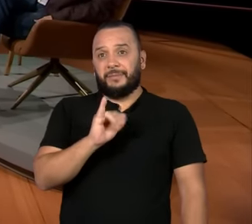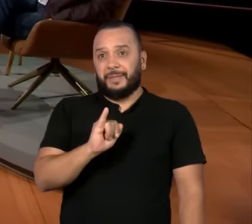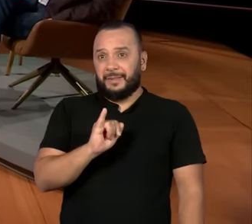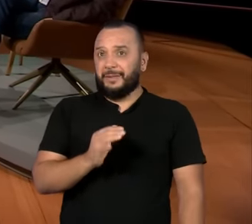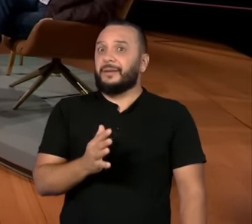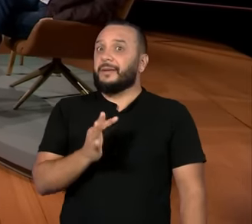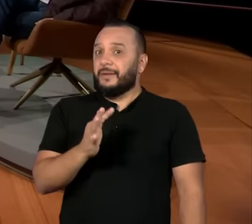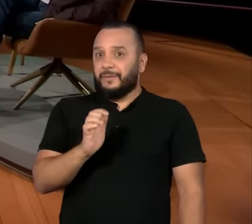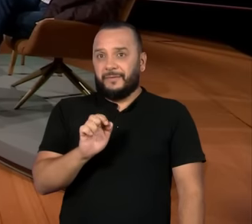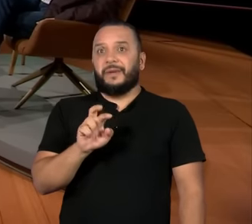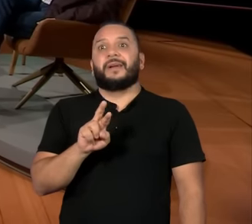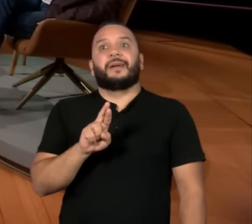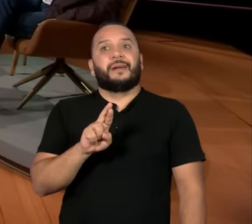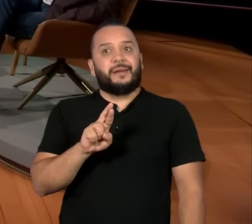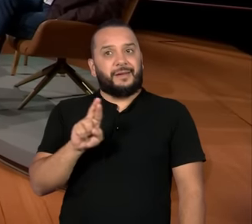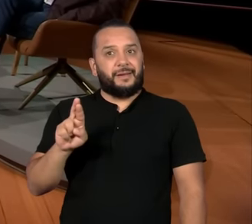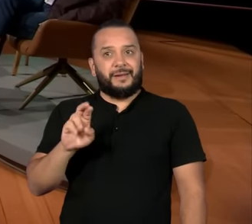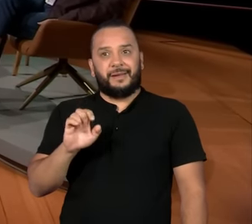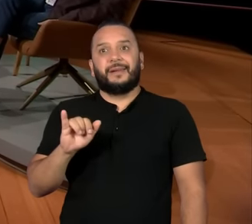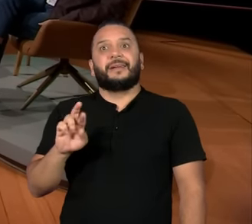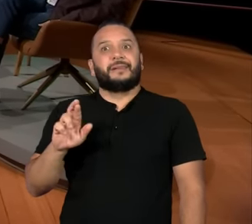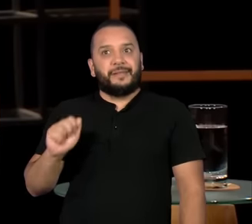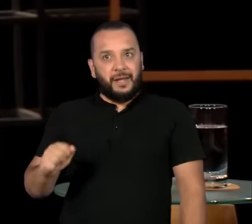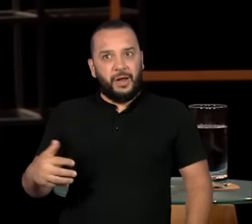palco. Não era qualquer um, não.